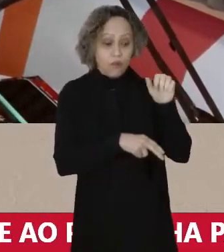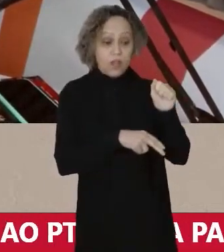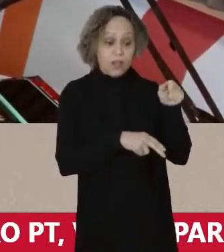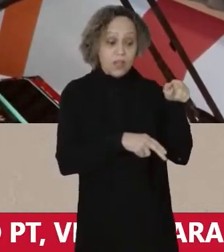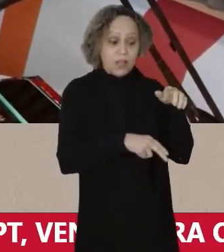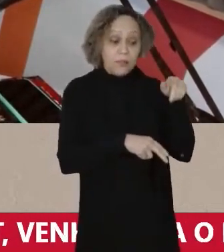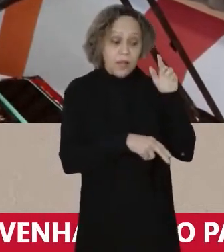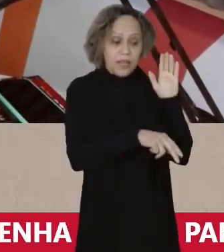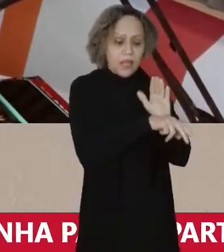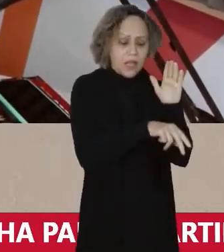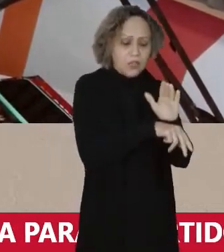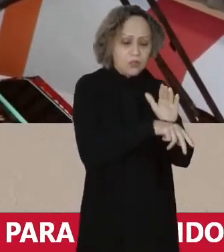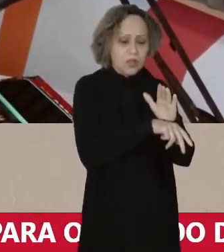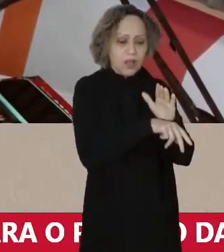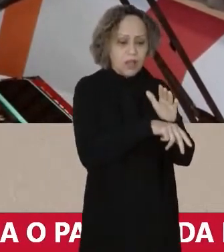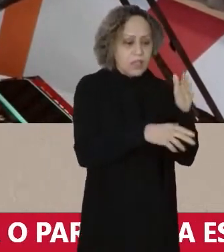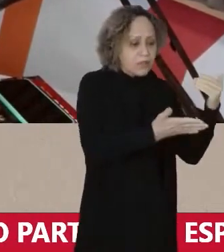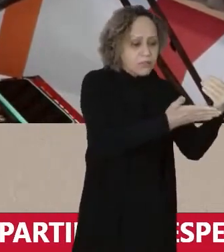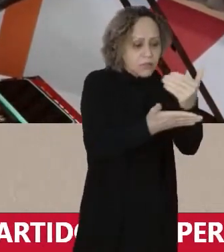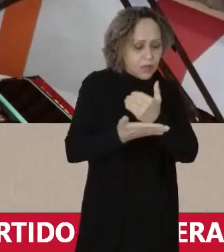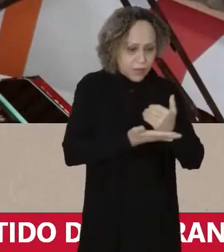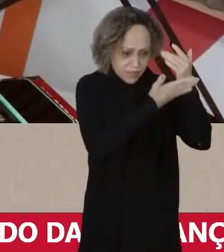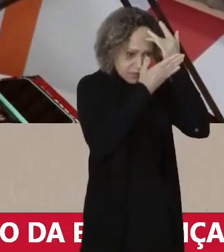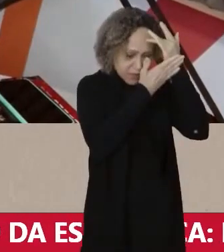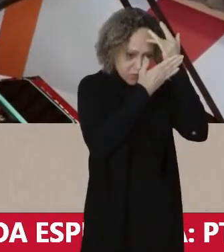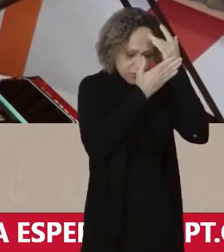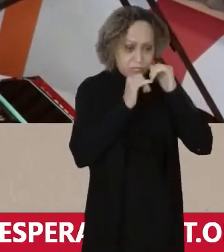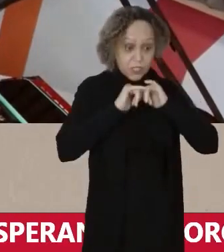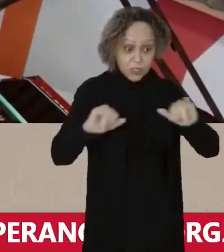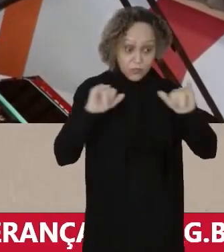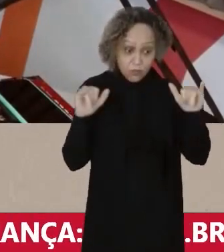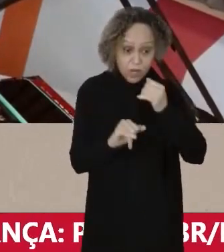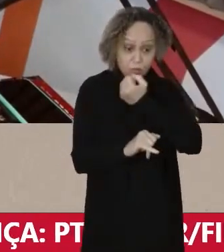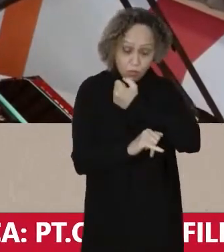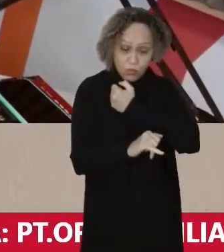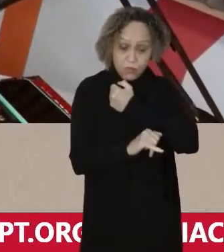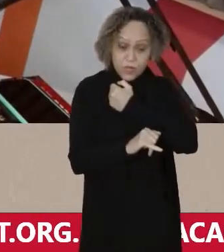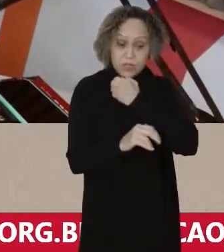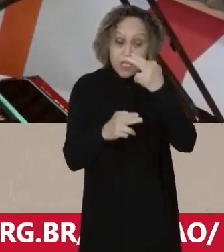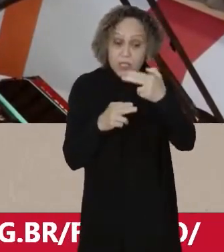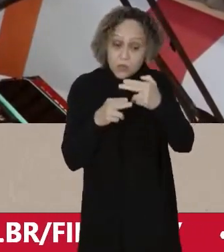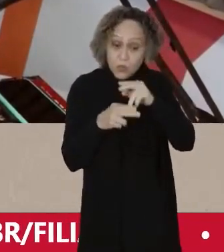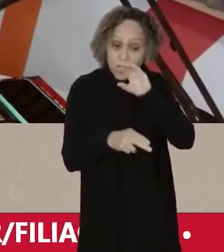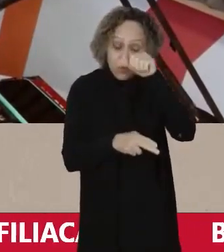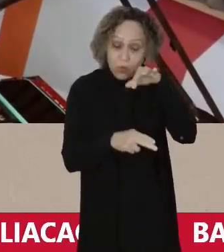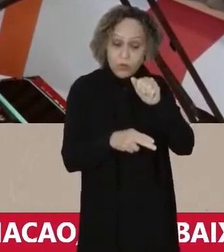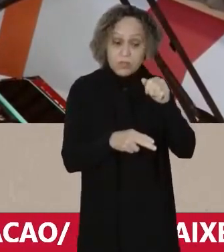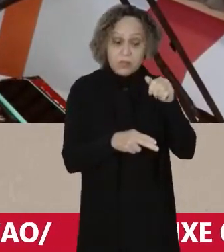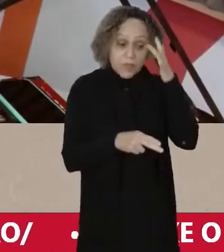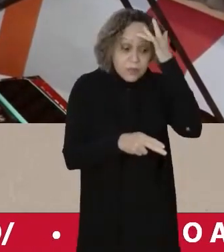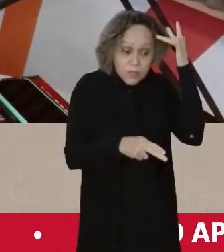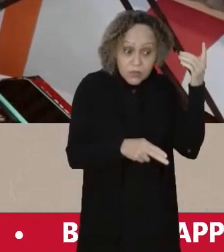doação para ajudar nesse trabalho tão Nós importante e precisamos solidário. Eu fazer quero alguma agradecer. coisa. E eu quero Porque agradecer isso, muito a participação